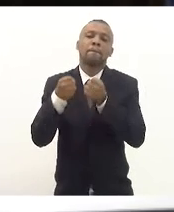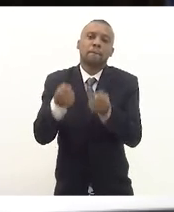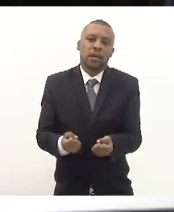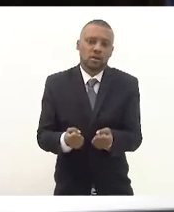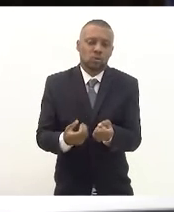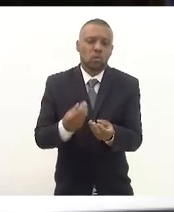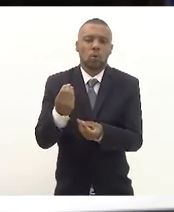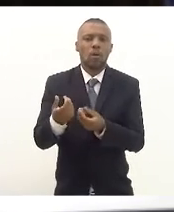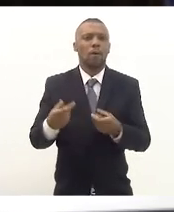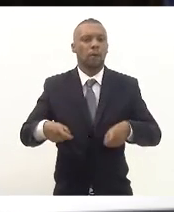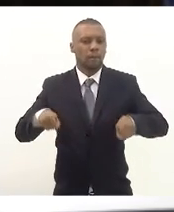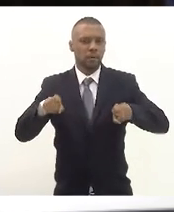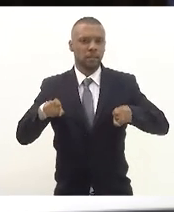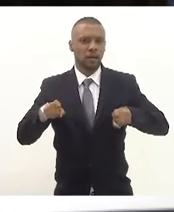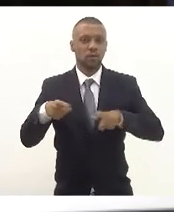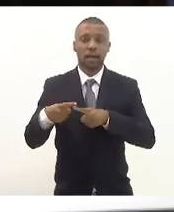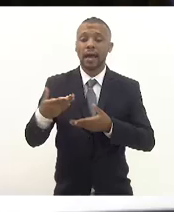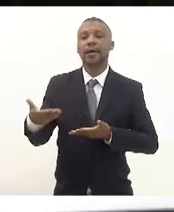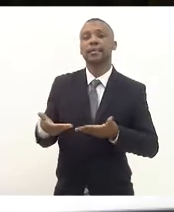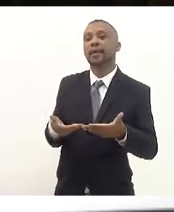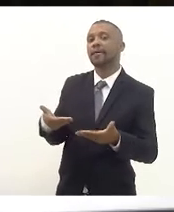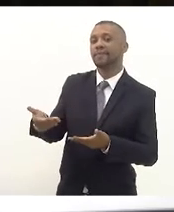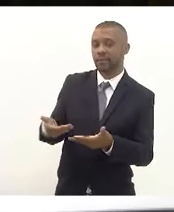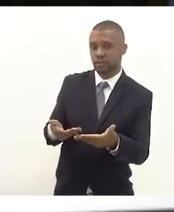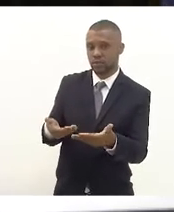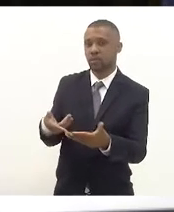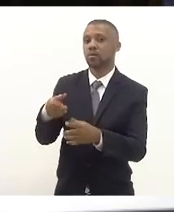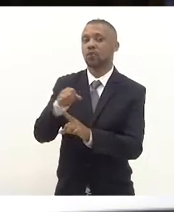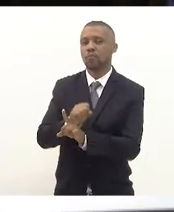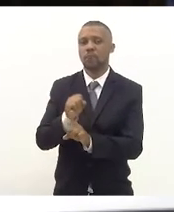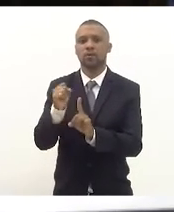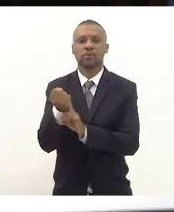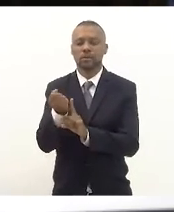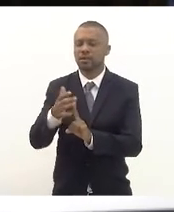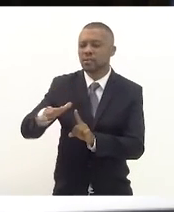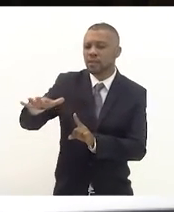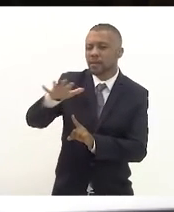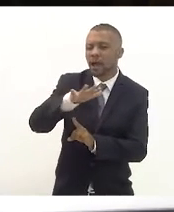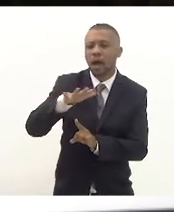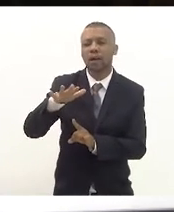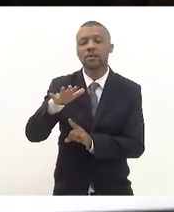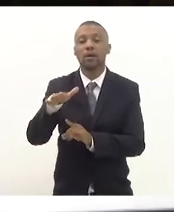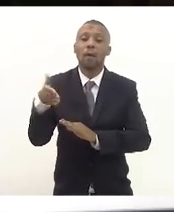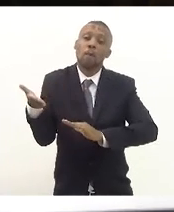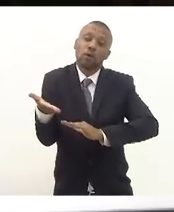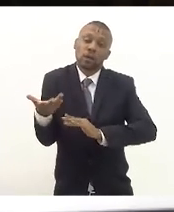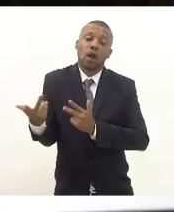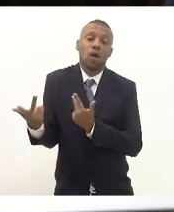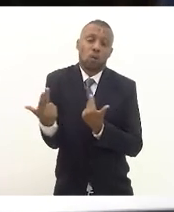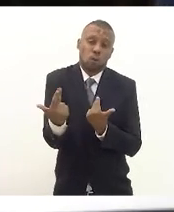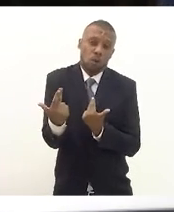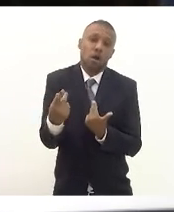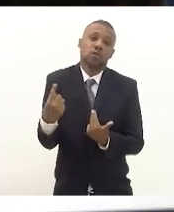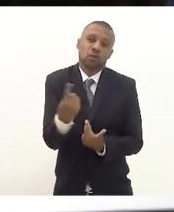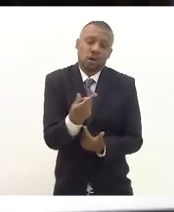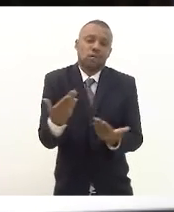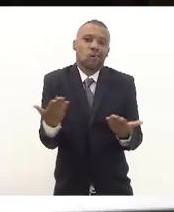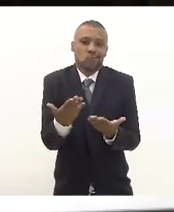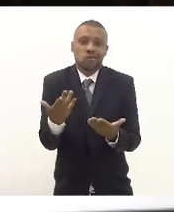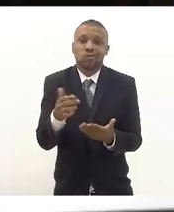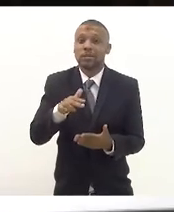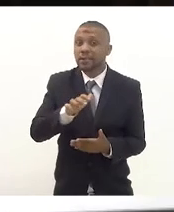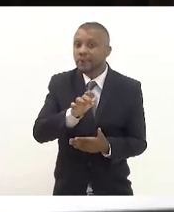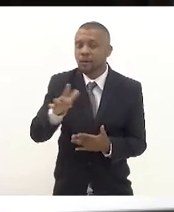mandato Por que servia uma sociedade ainda mais uma sociedade moderna igual a nossa com